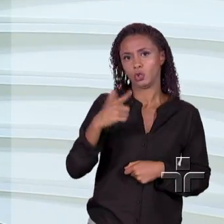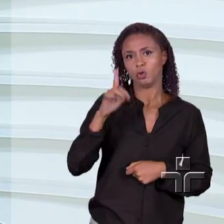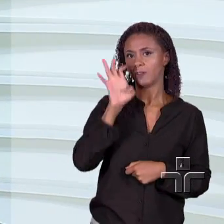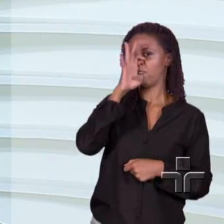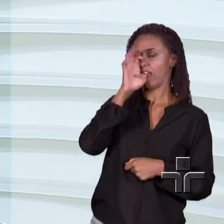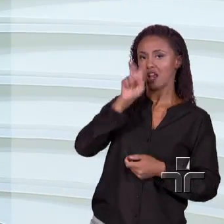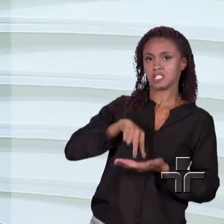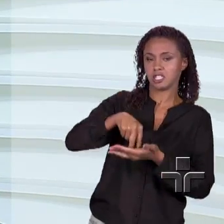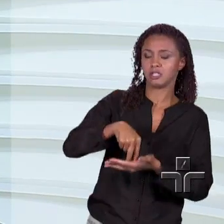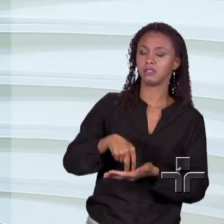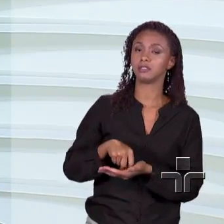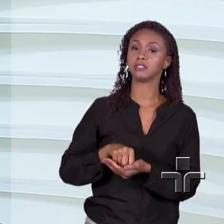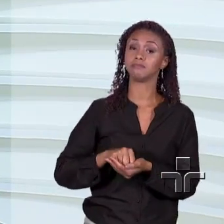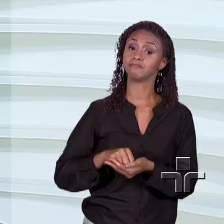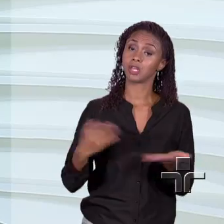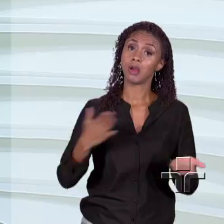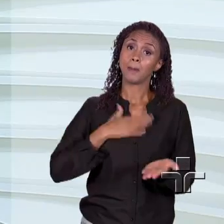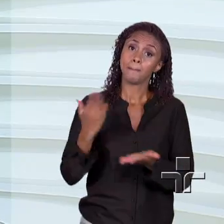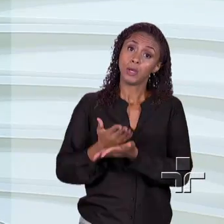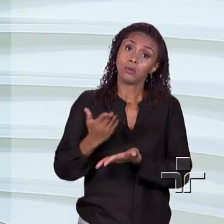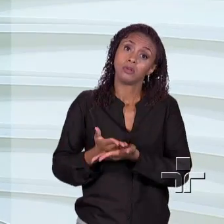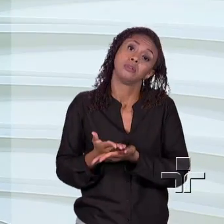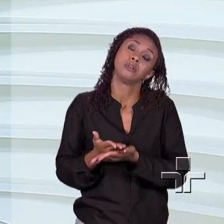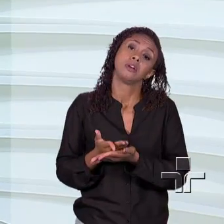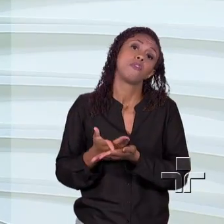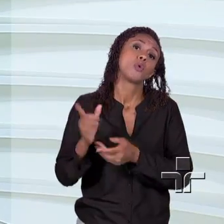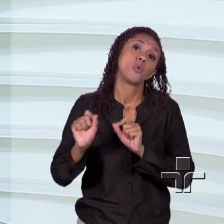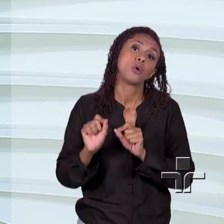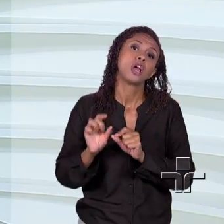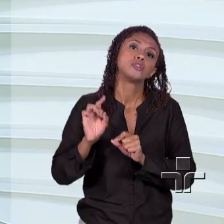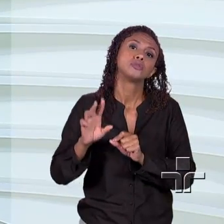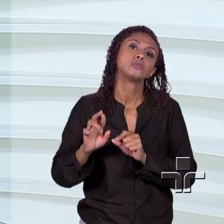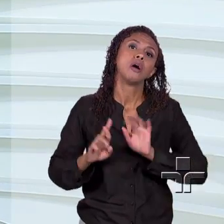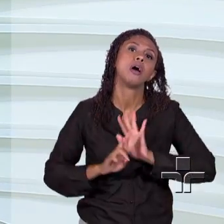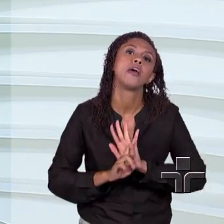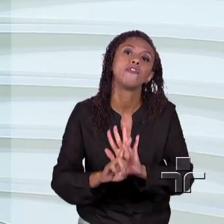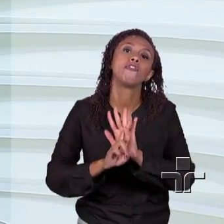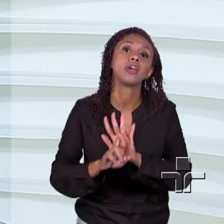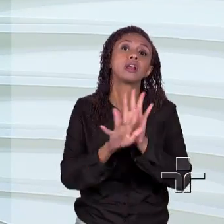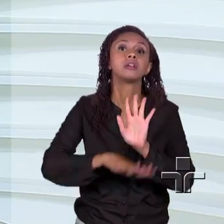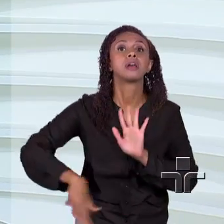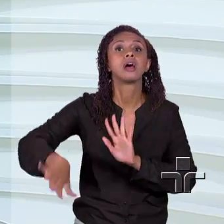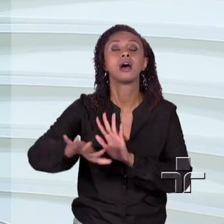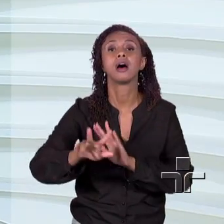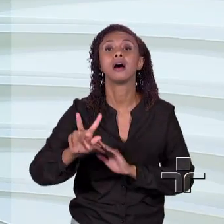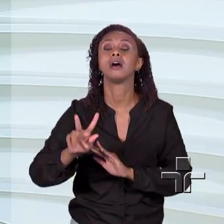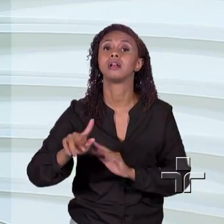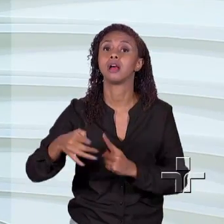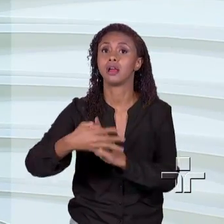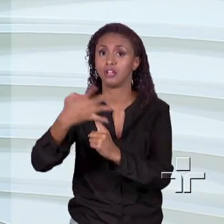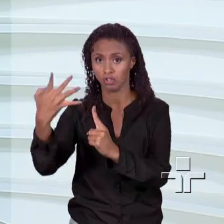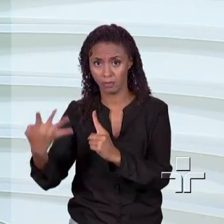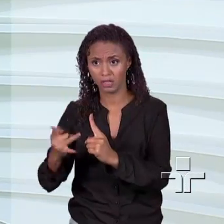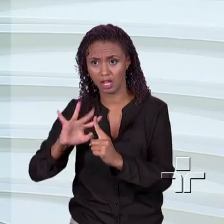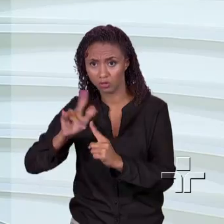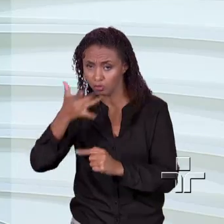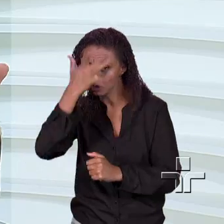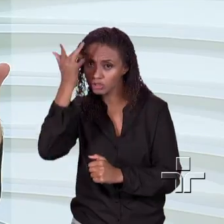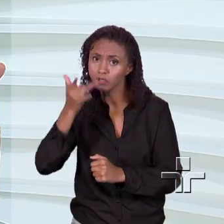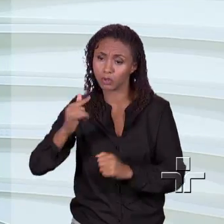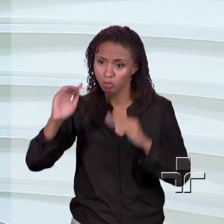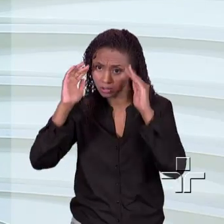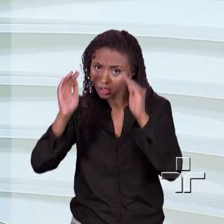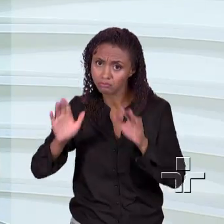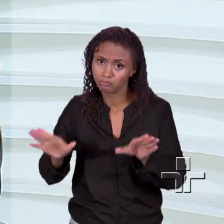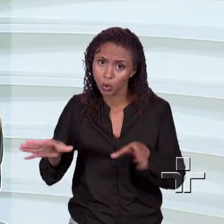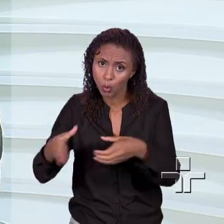E esse livro é basicamente para criar referências para pessoas LGBTs e seus aliados, de pessoas que sabiam